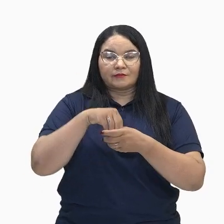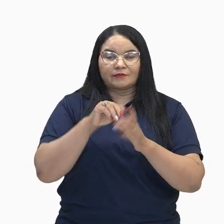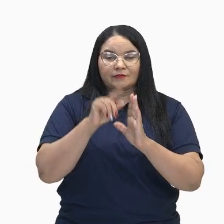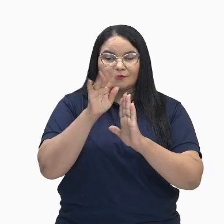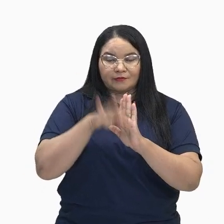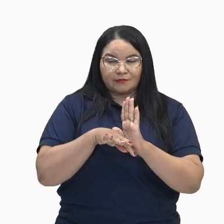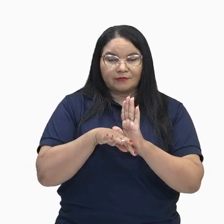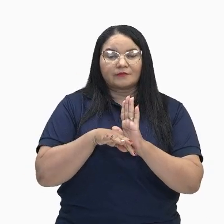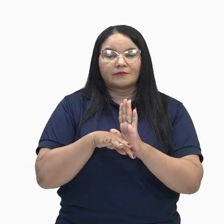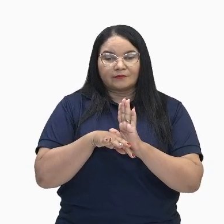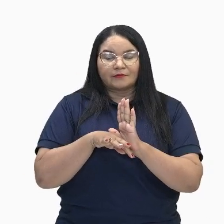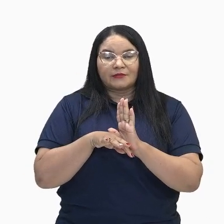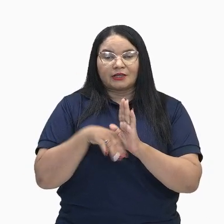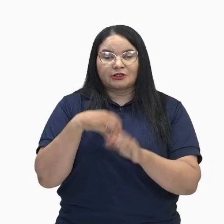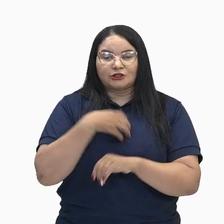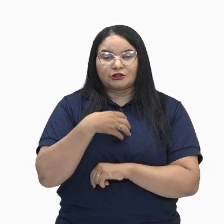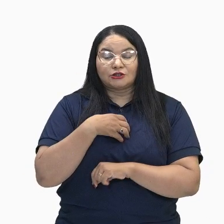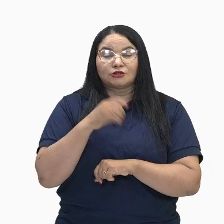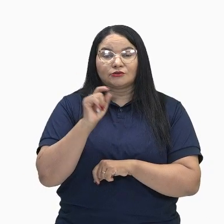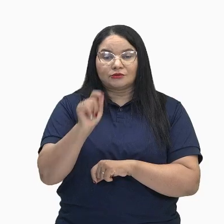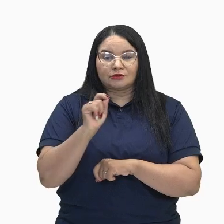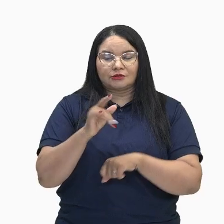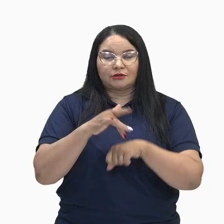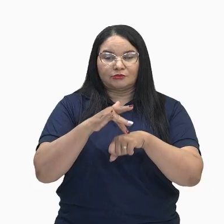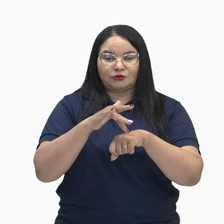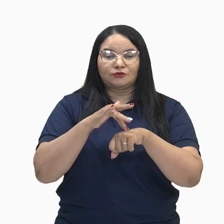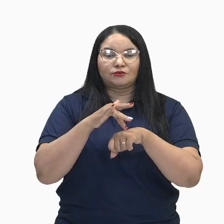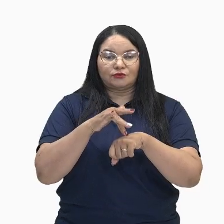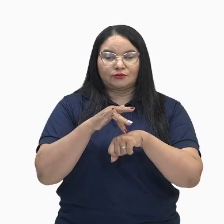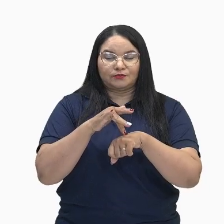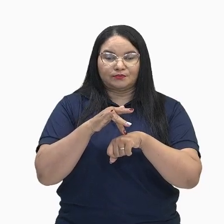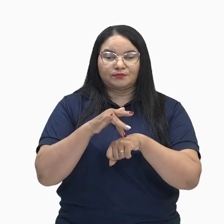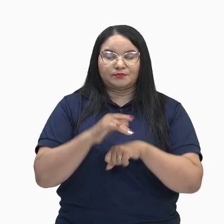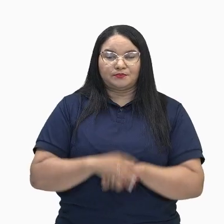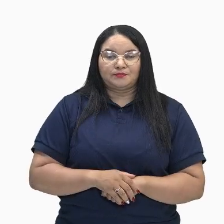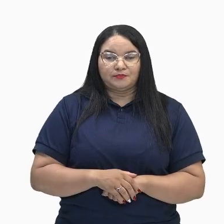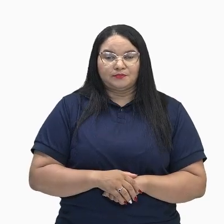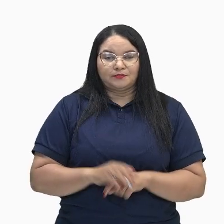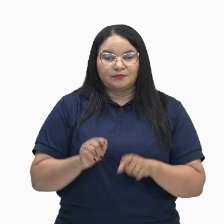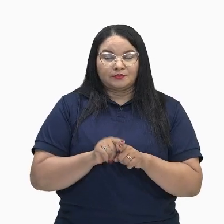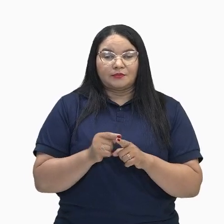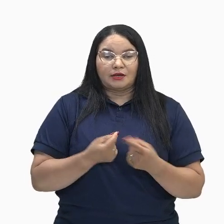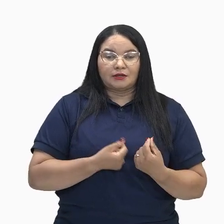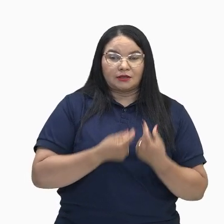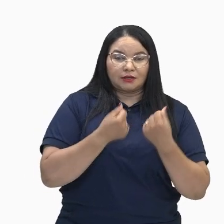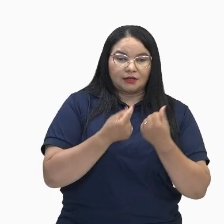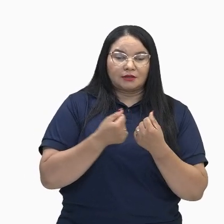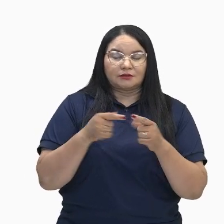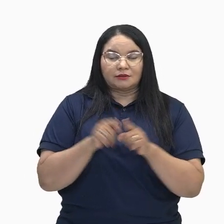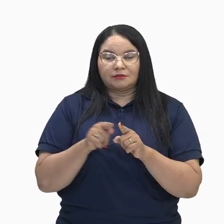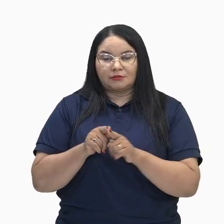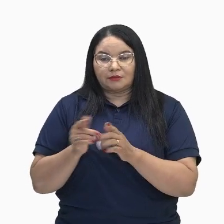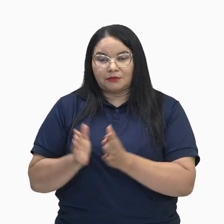maneira, o sentido do absurdo que há entre a riqueza e a miséria.